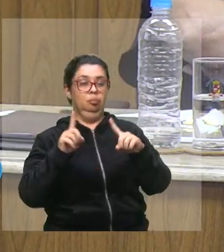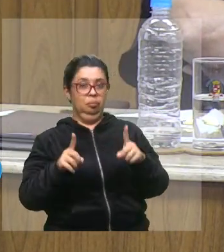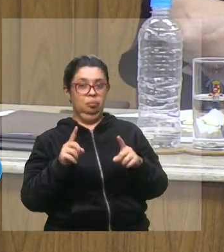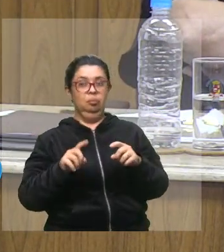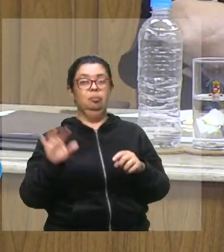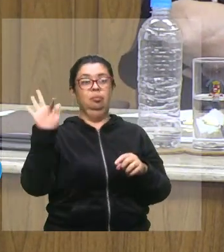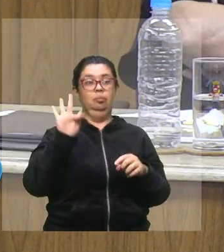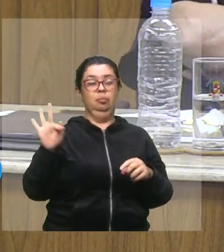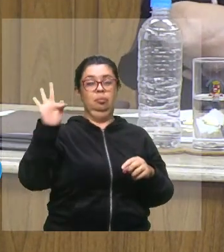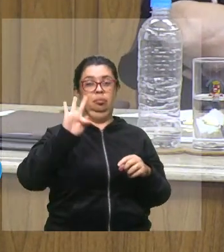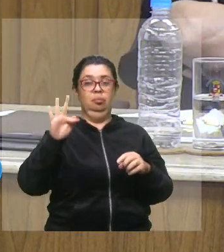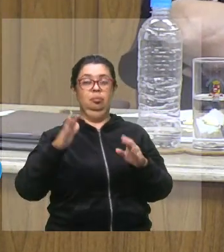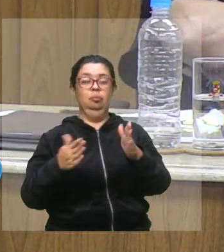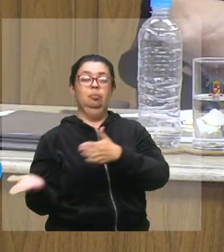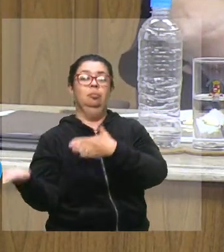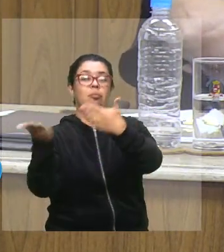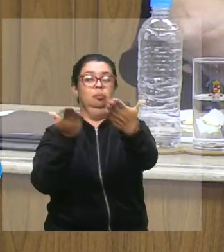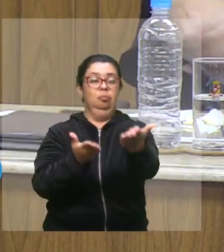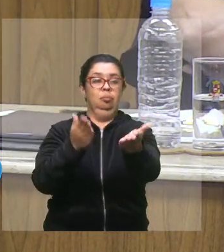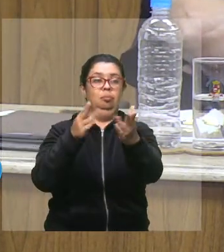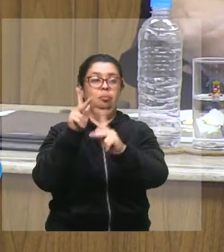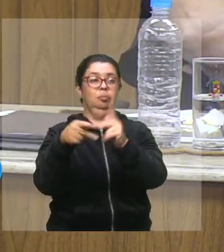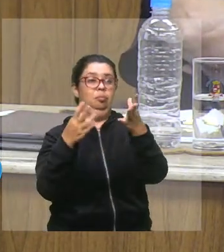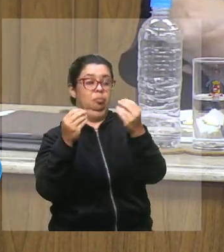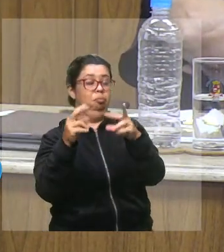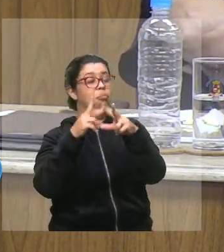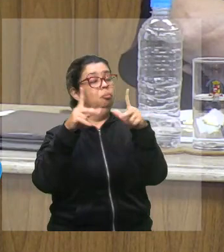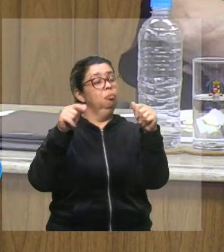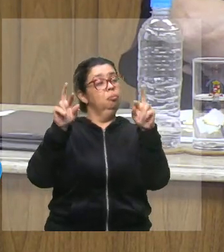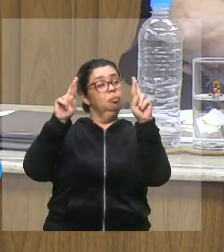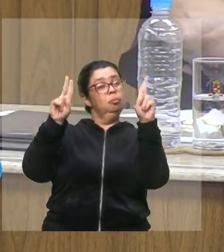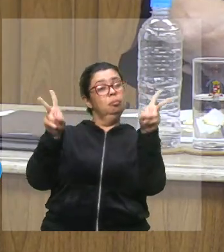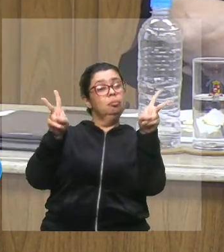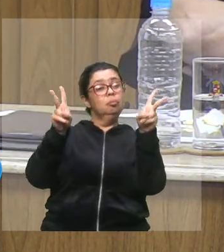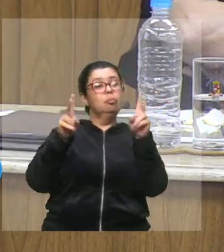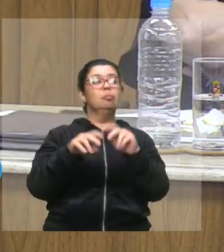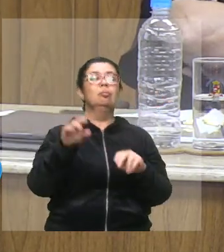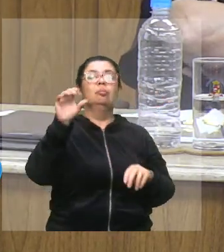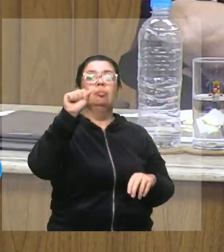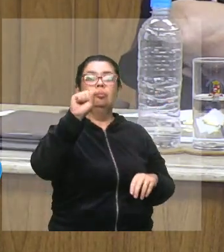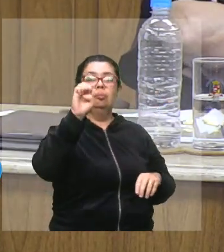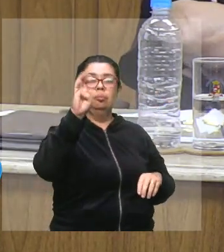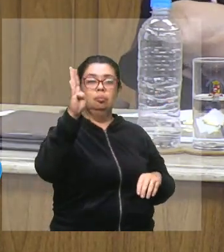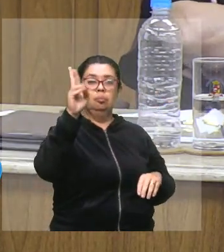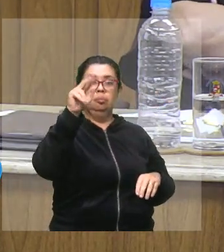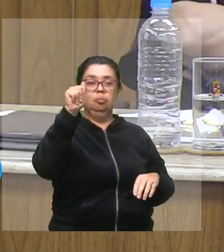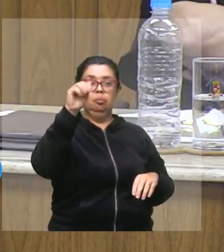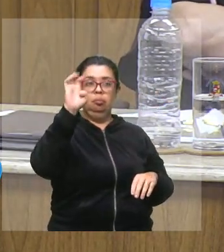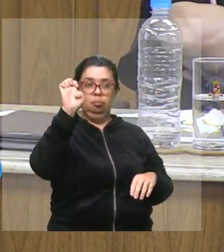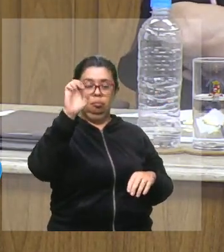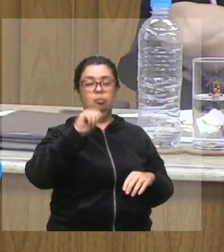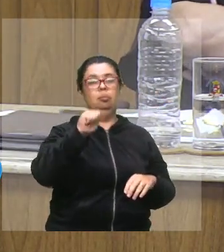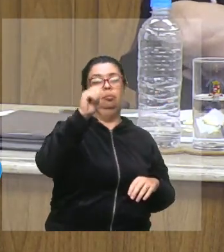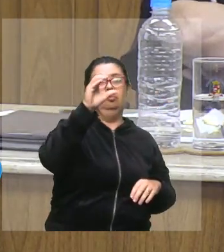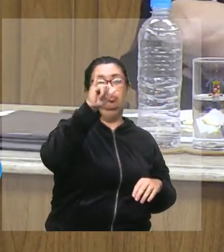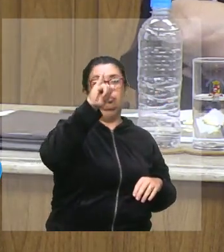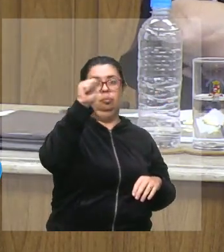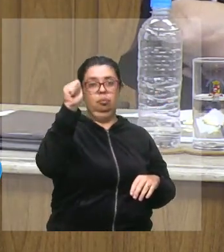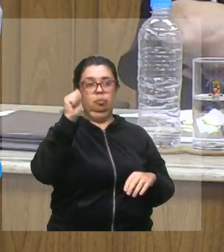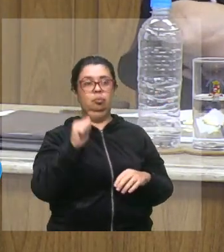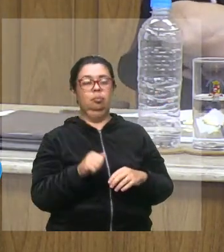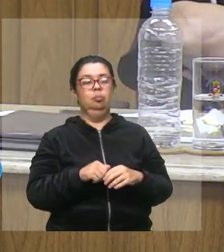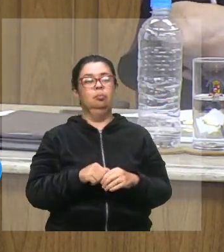extensão, oferecendo para a população algo diferente. É o SEBRAE, a CIA, prestadores de serviço, que